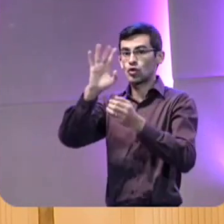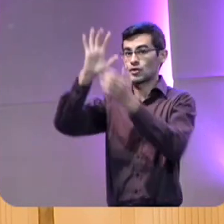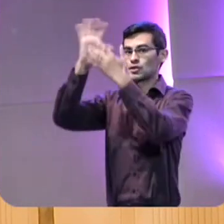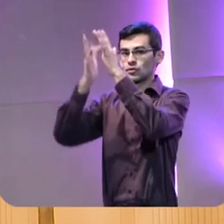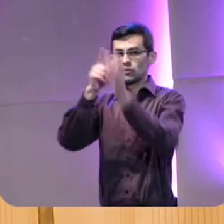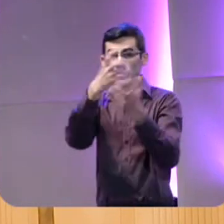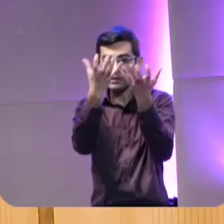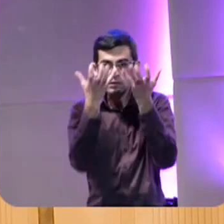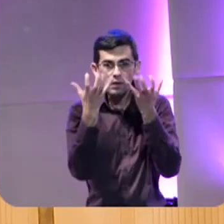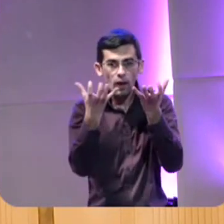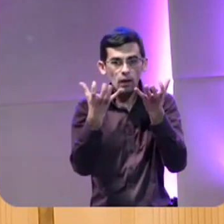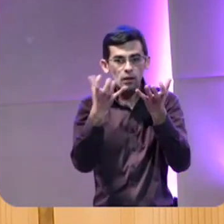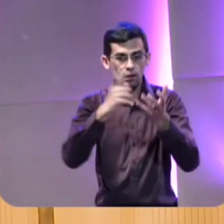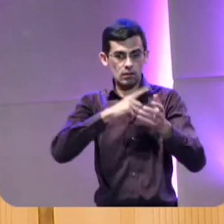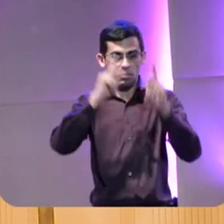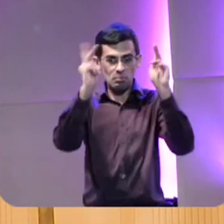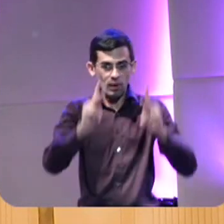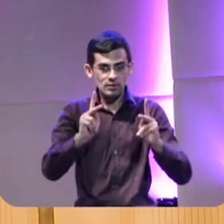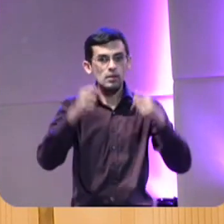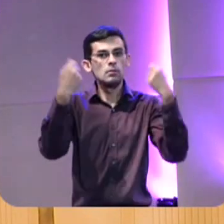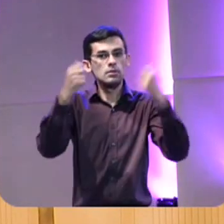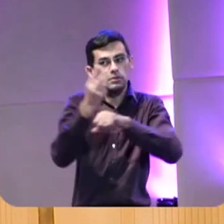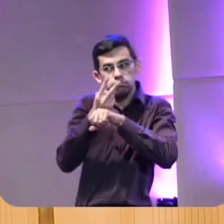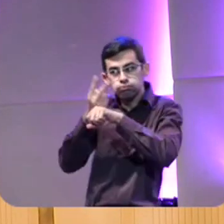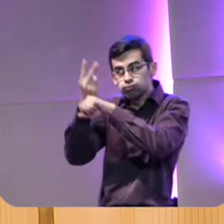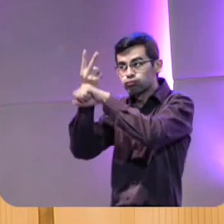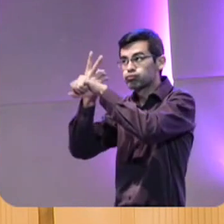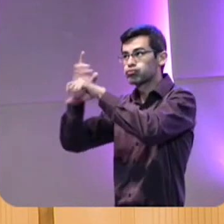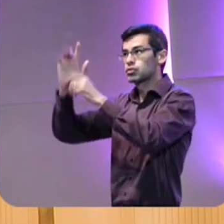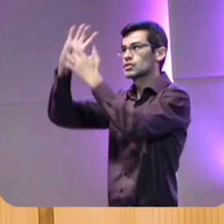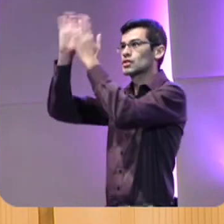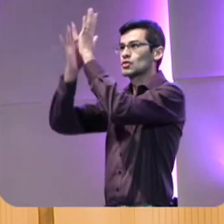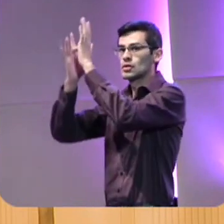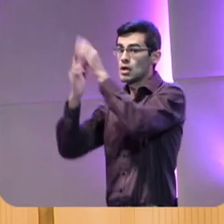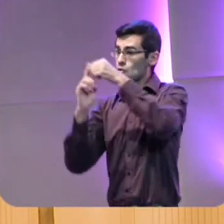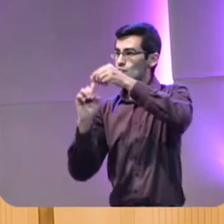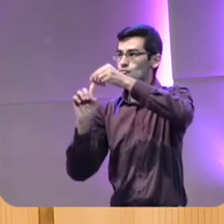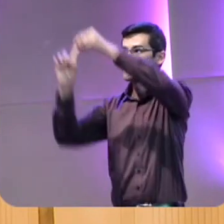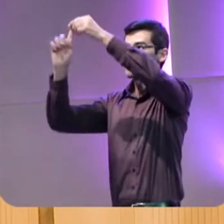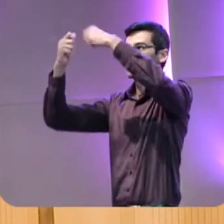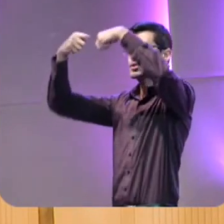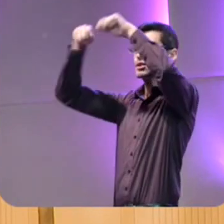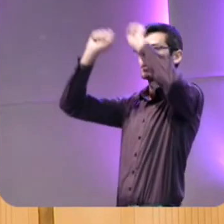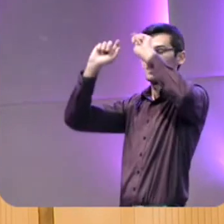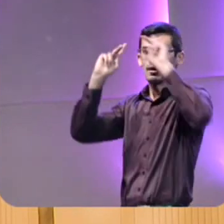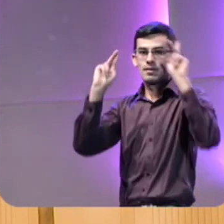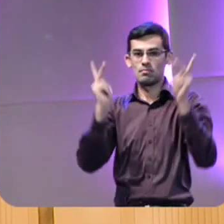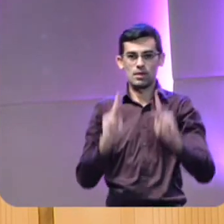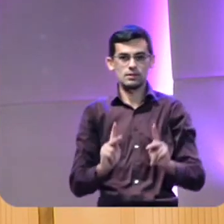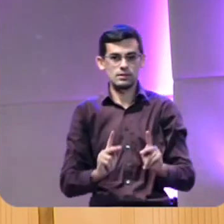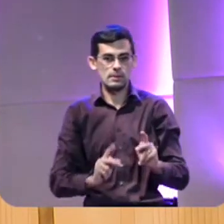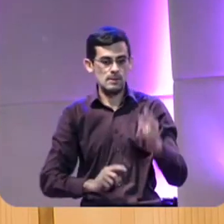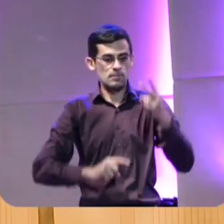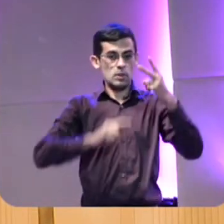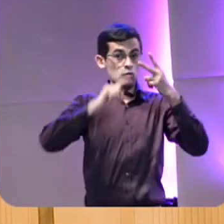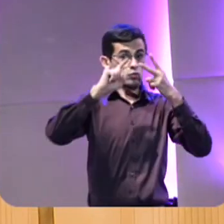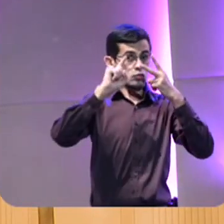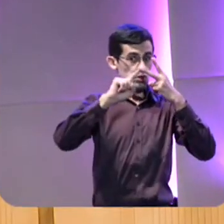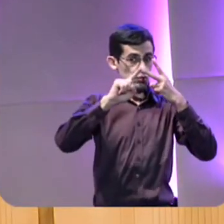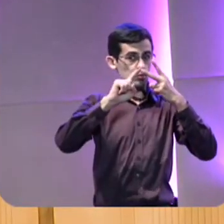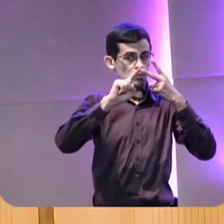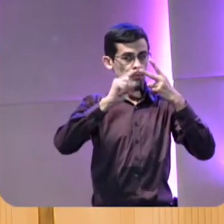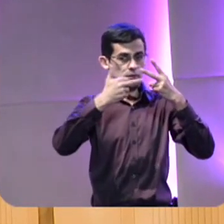Você quer ter paz? Tem que buscar em Jesus. Ele é aquele que derrama a paz. Segundo meio que eu queria deixar com